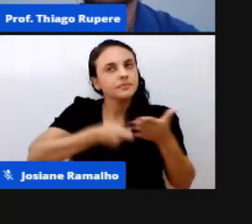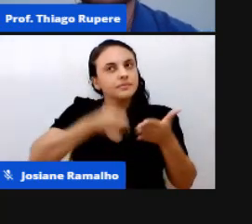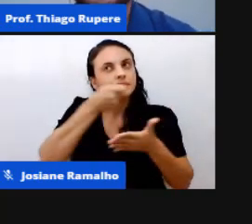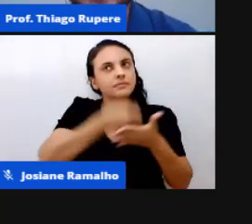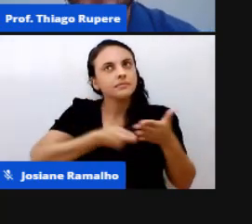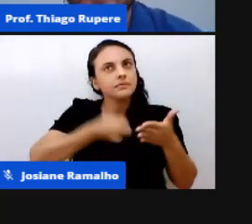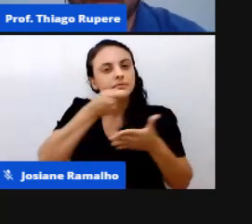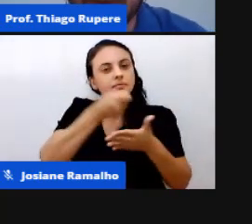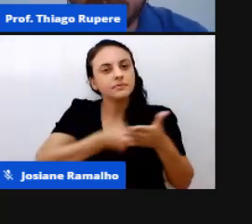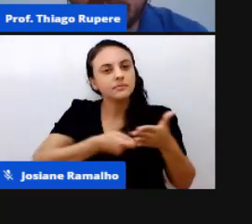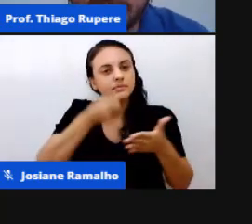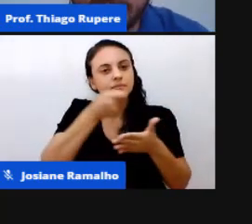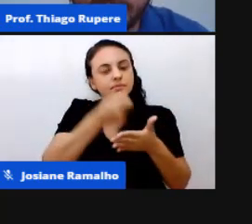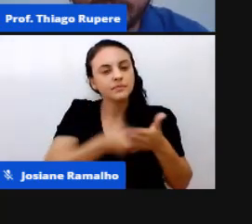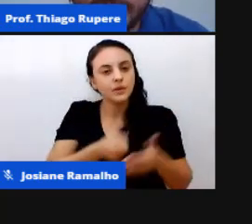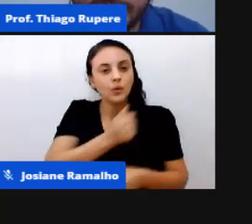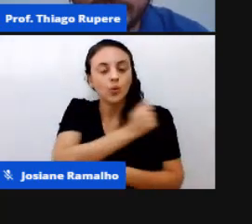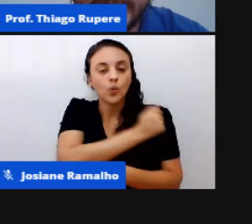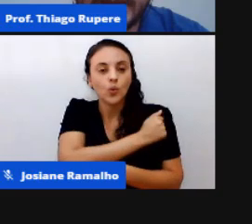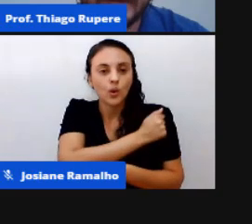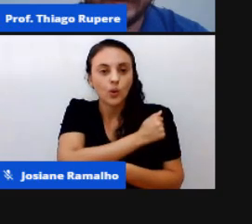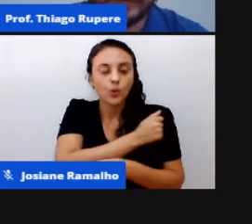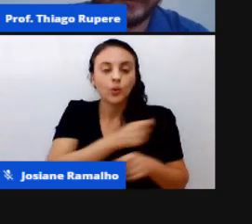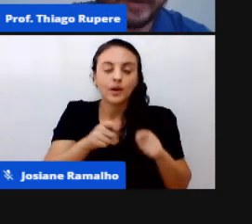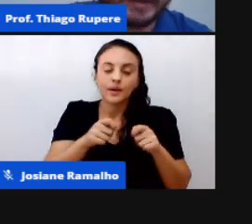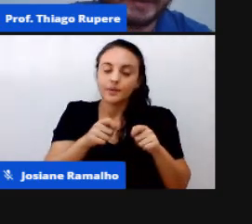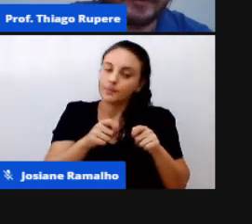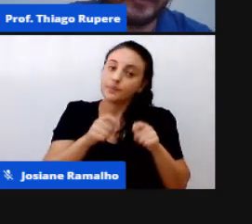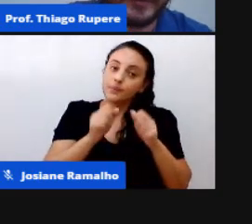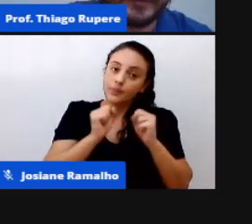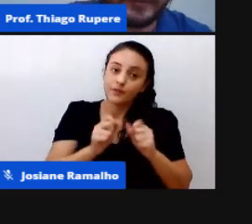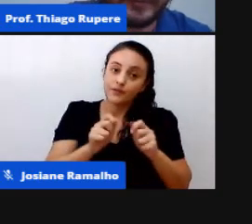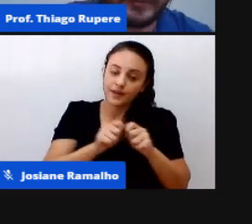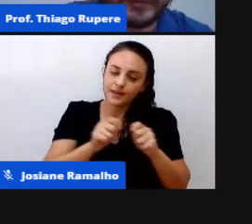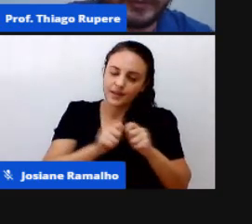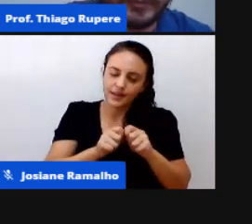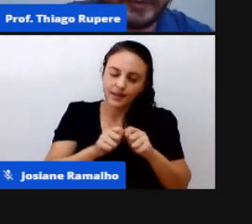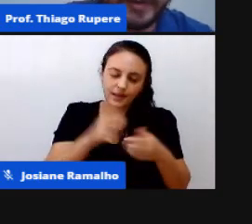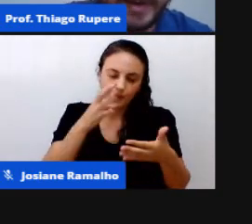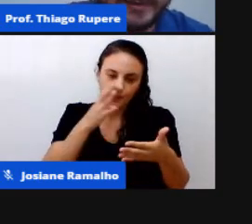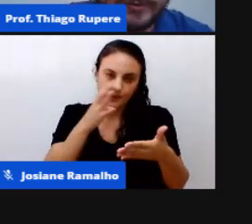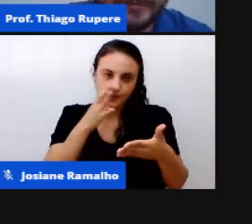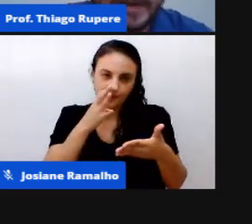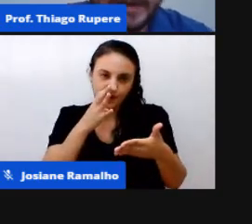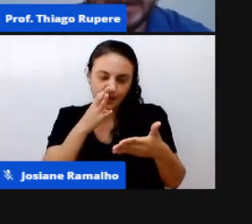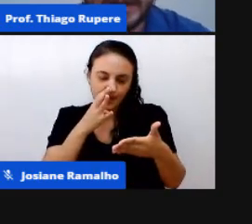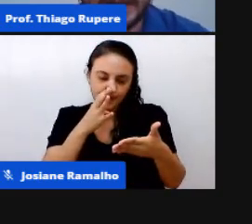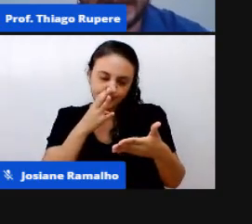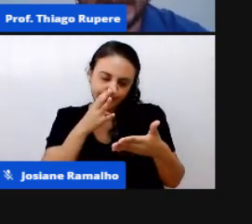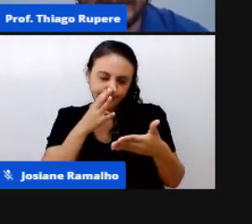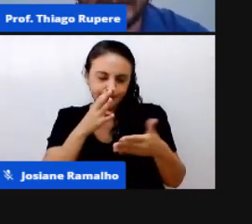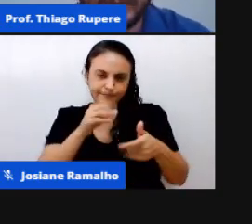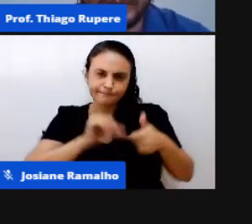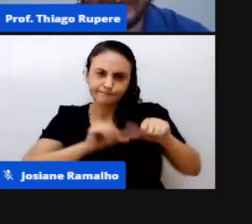construir e refletir sobre aquilo que ele tem construído. Nós vamos falar aqui, como foi visto no conteúdo programático,